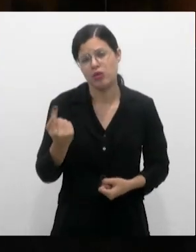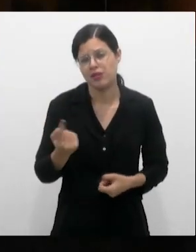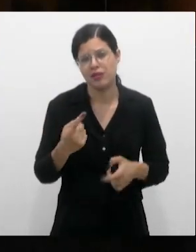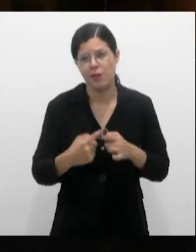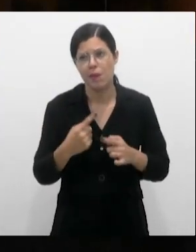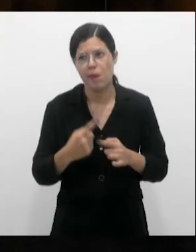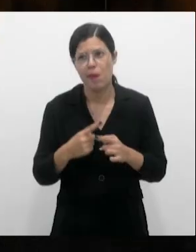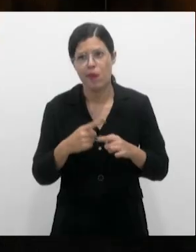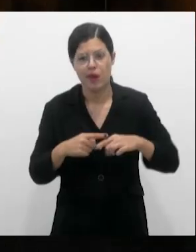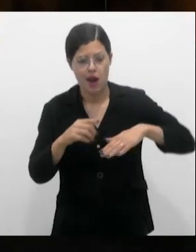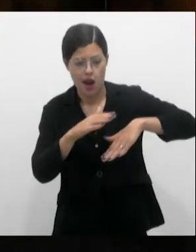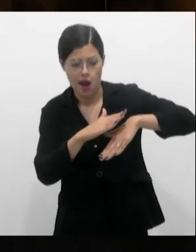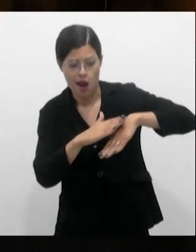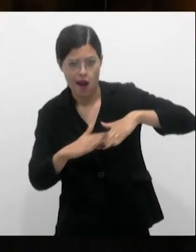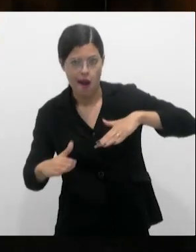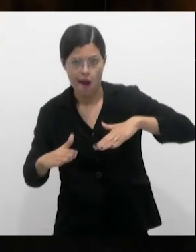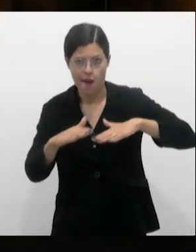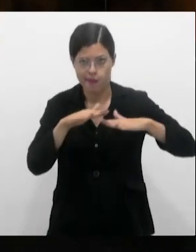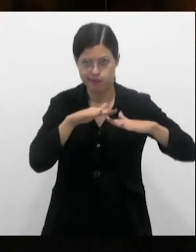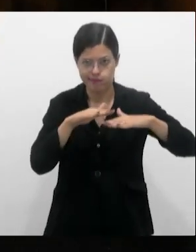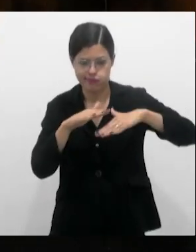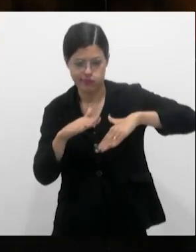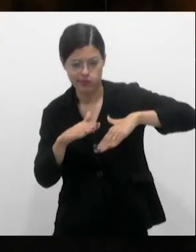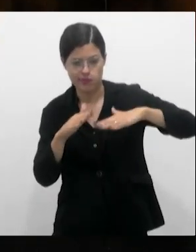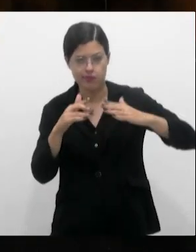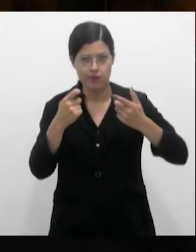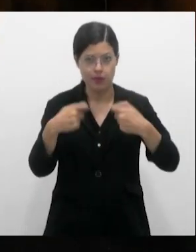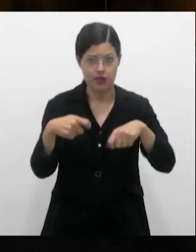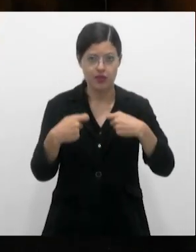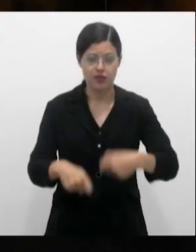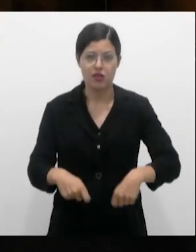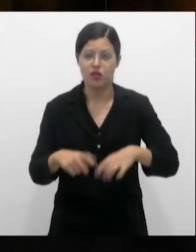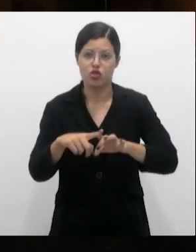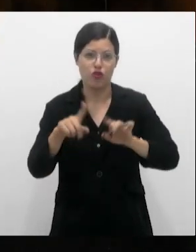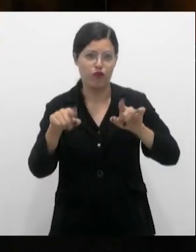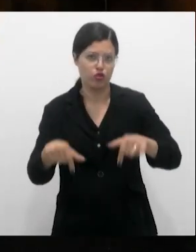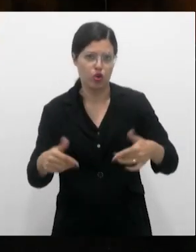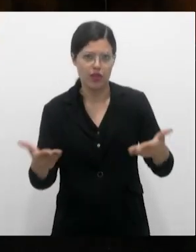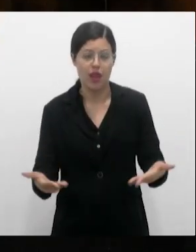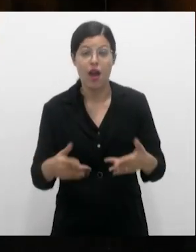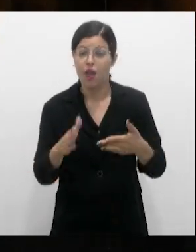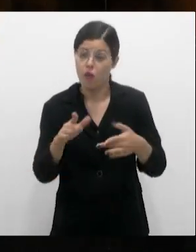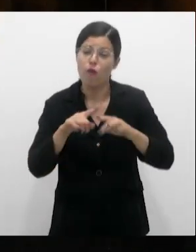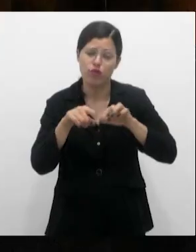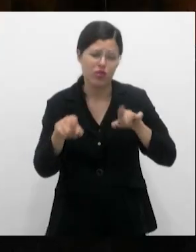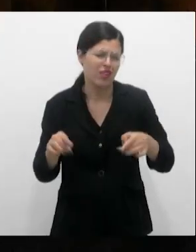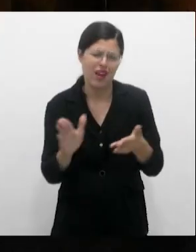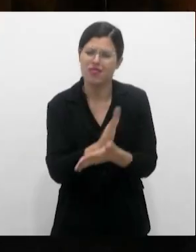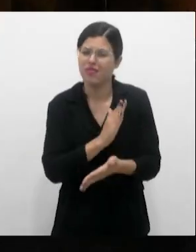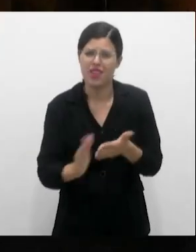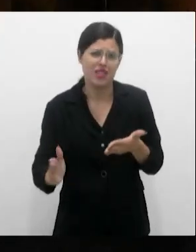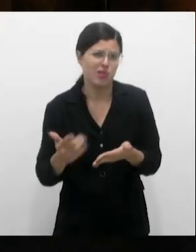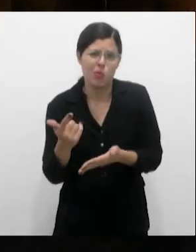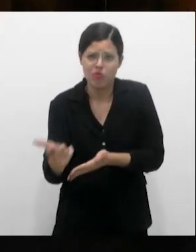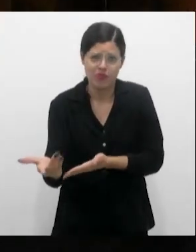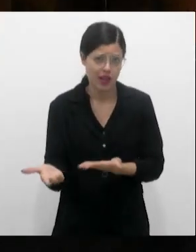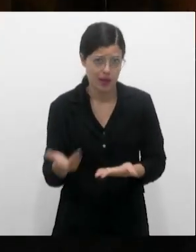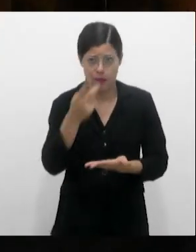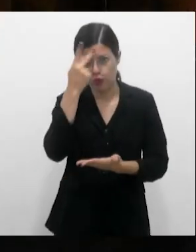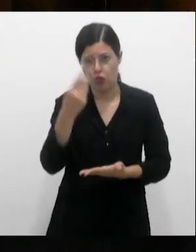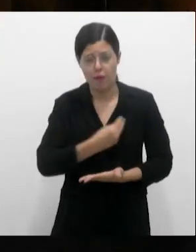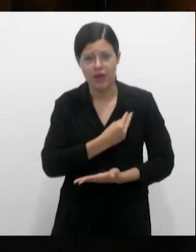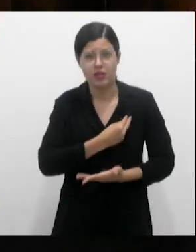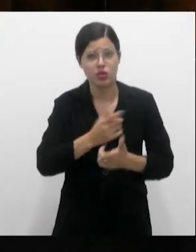rampa é móvel e depende de funcionários para ser instalado. Funcionário que muitas das vezes não está ali no local, e